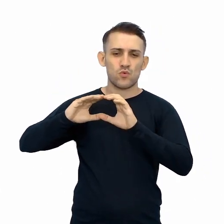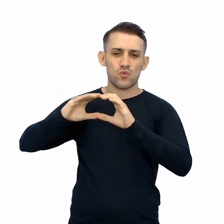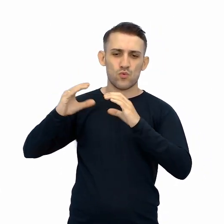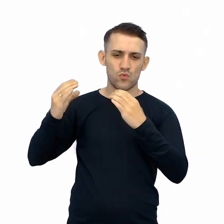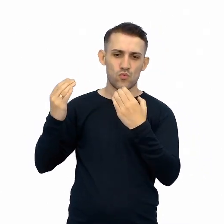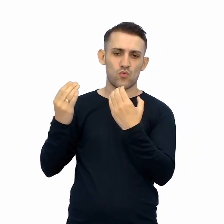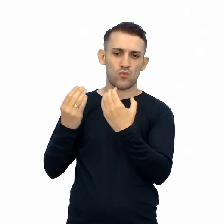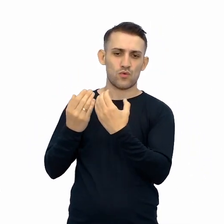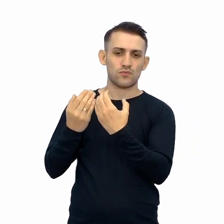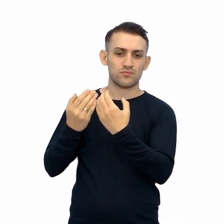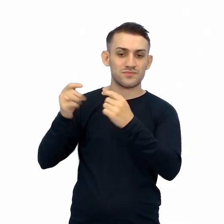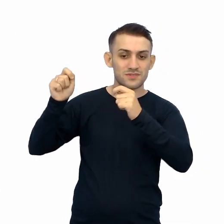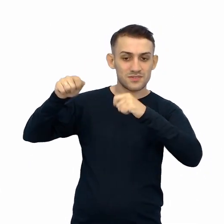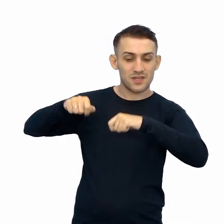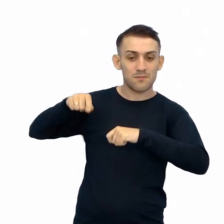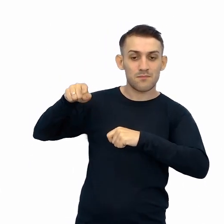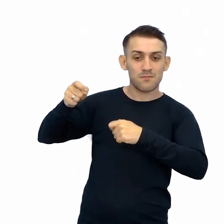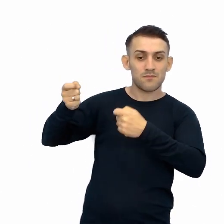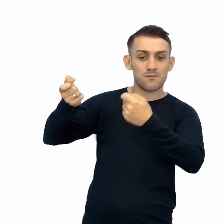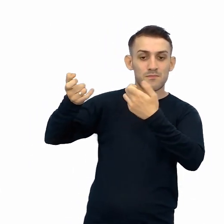estar falando para centenas